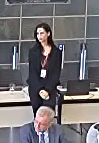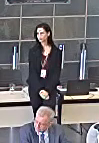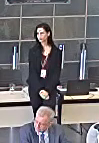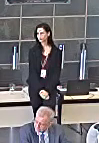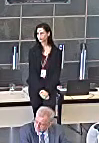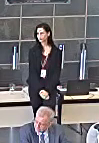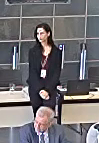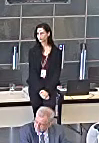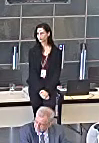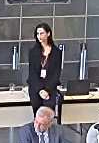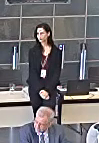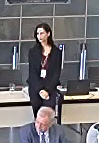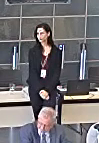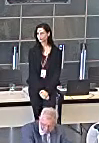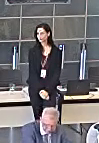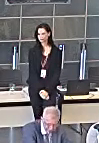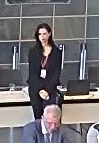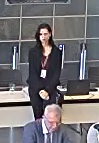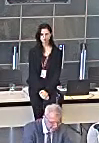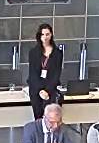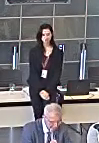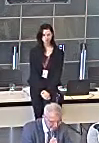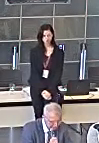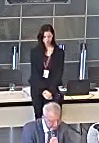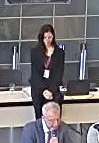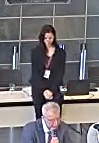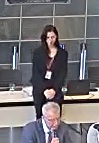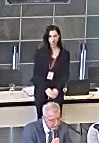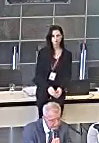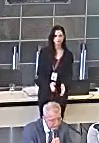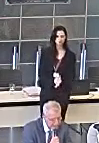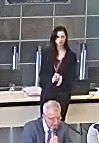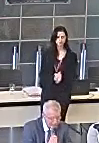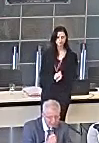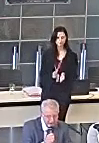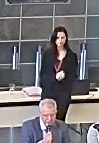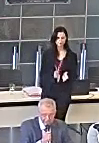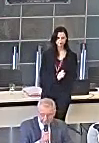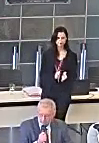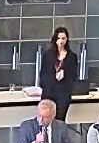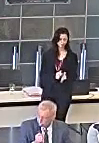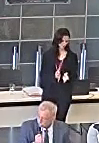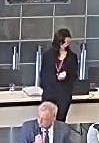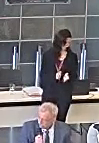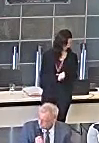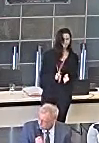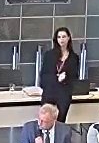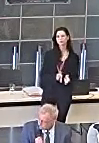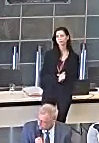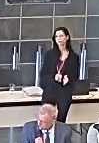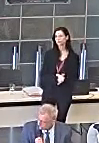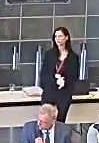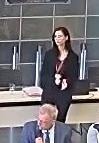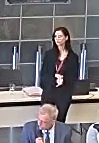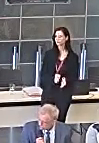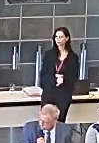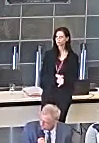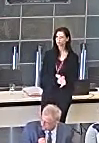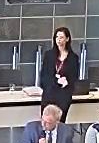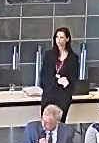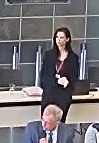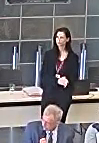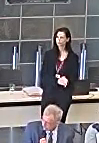e essencial para nós. Muito obrigada. Obrigado, Ana Angélica. Eu pergunto se mais algum membro da mesa quer